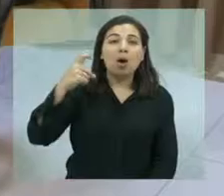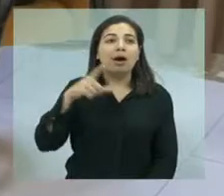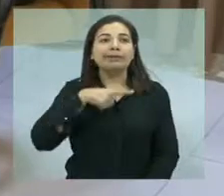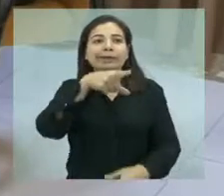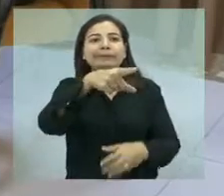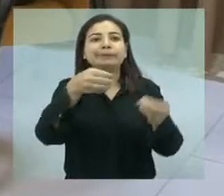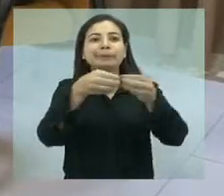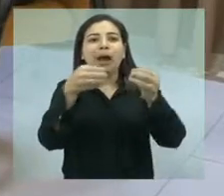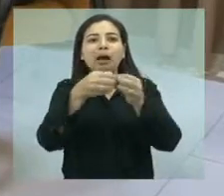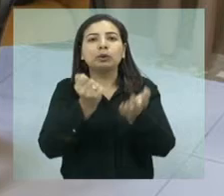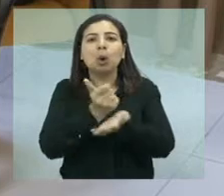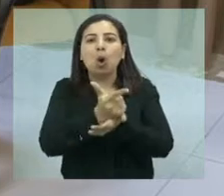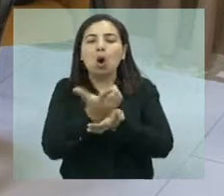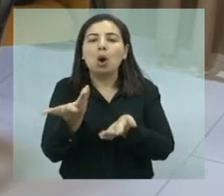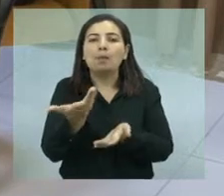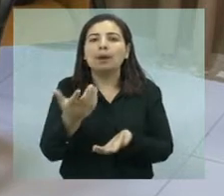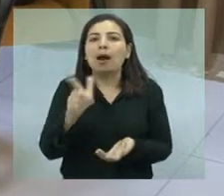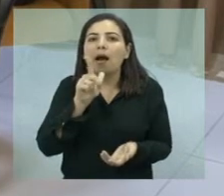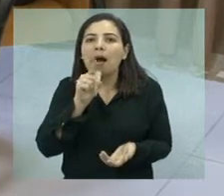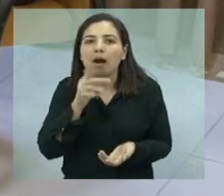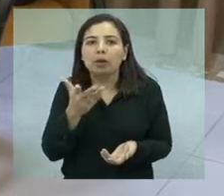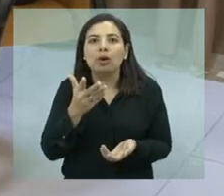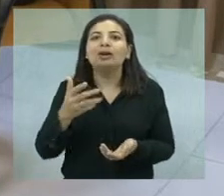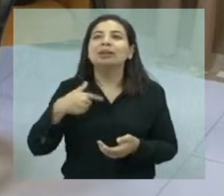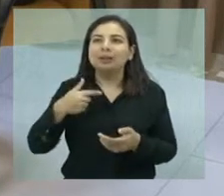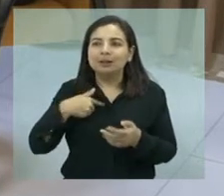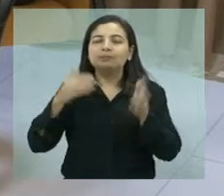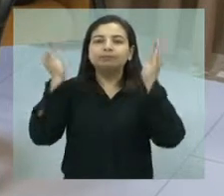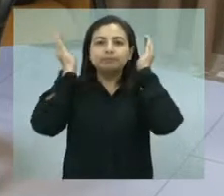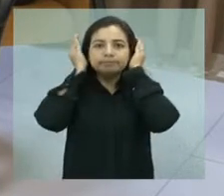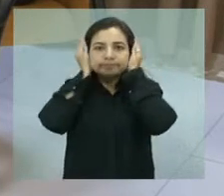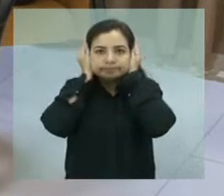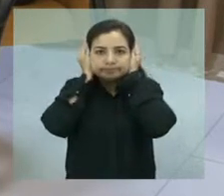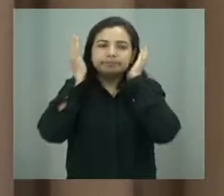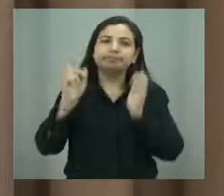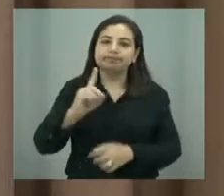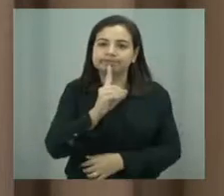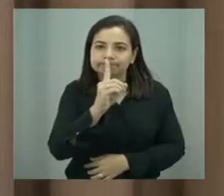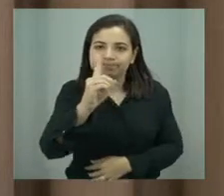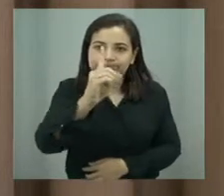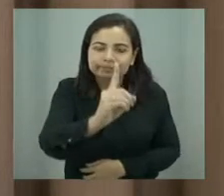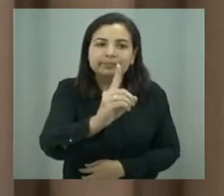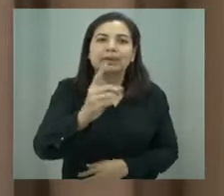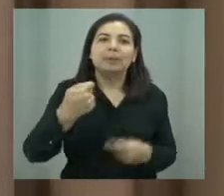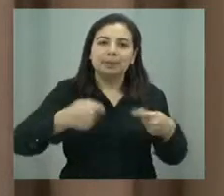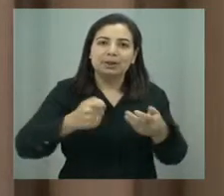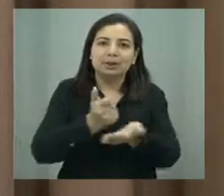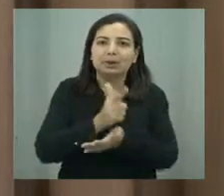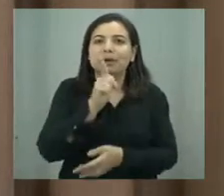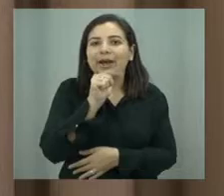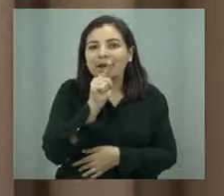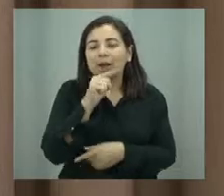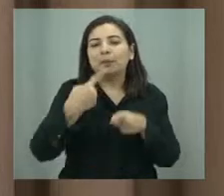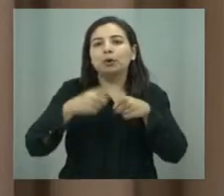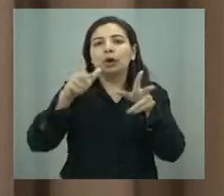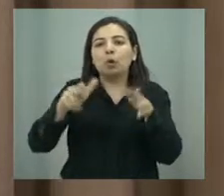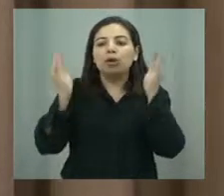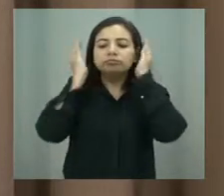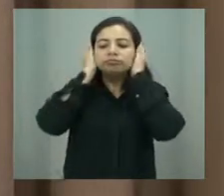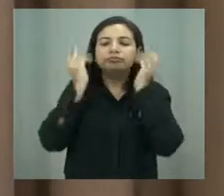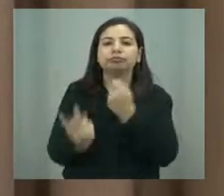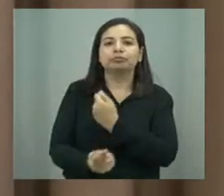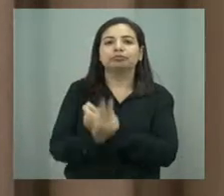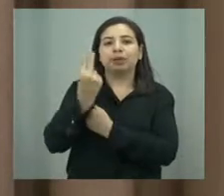Isso é prática que a gente pode adequar, independente de no momento eu me sentir perturbado ou não pelo som. Não, eu já sei, eu já posso, né, ter essa